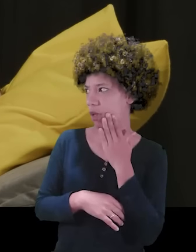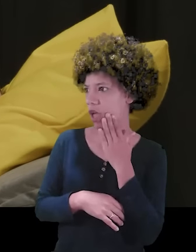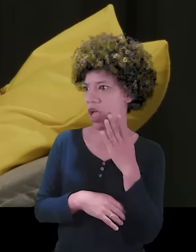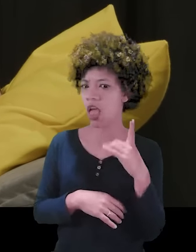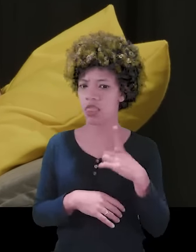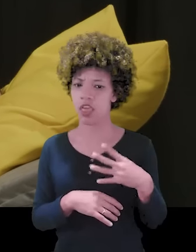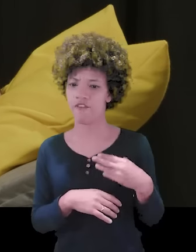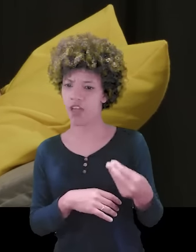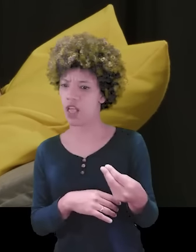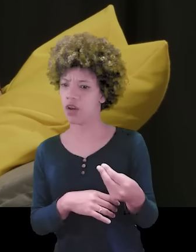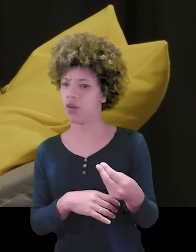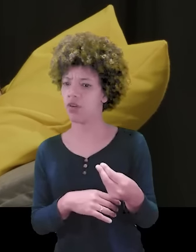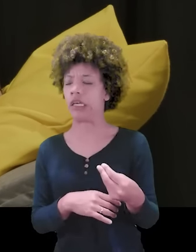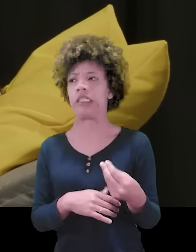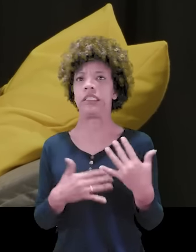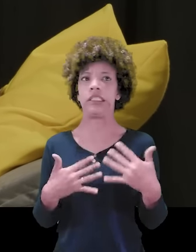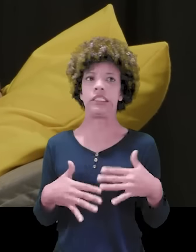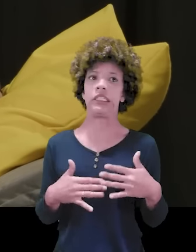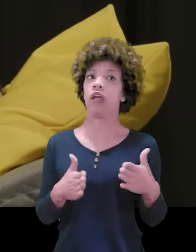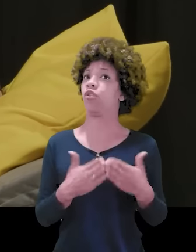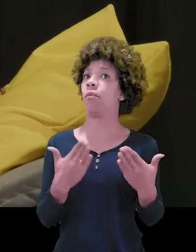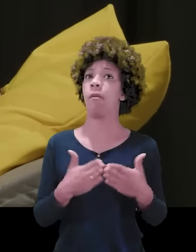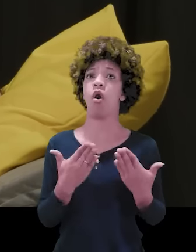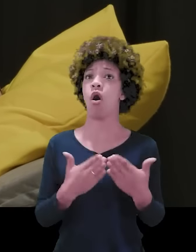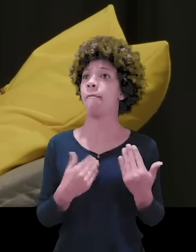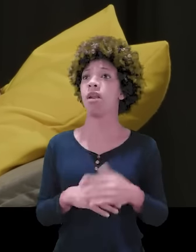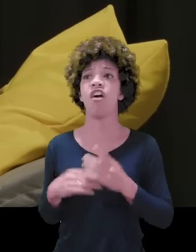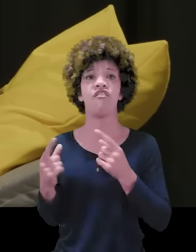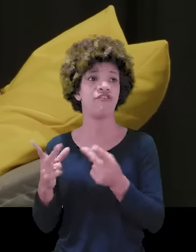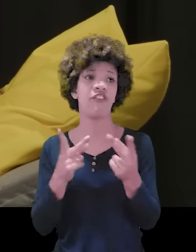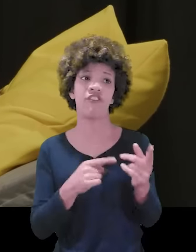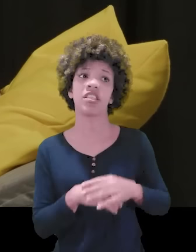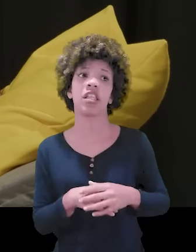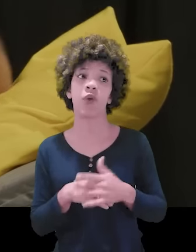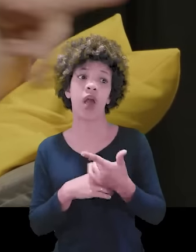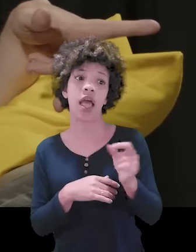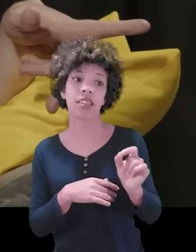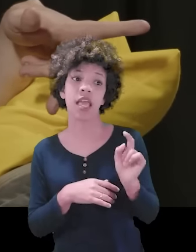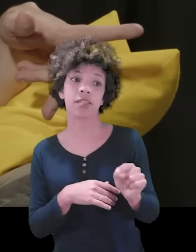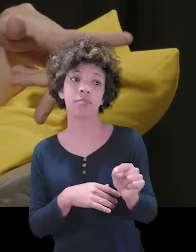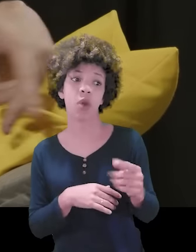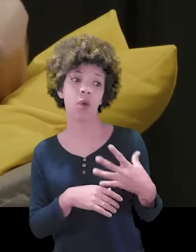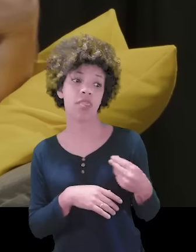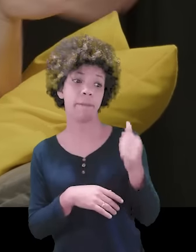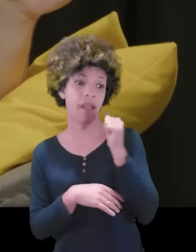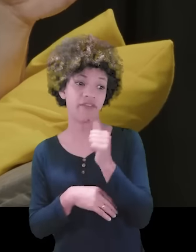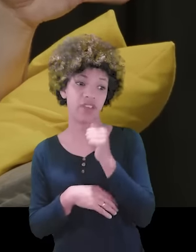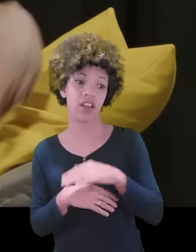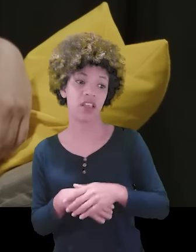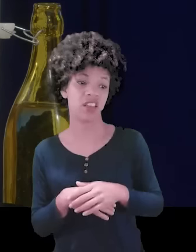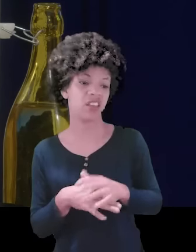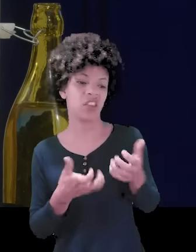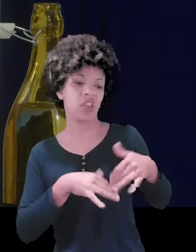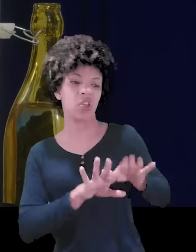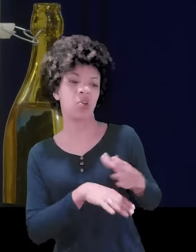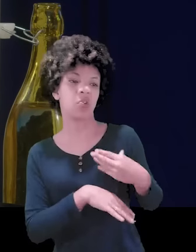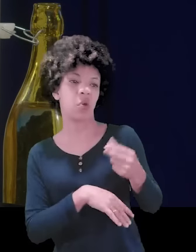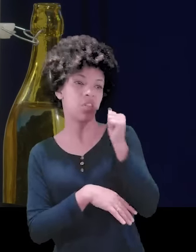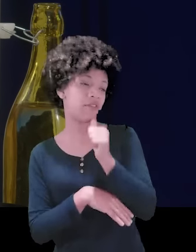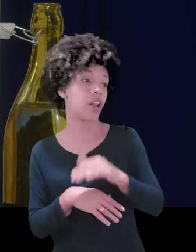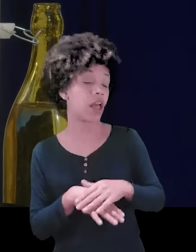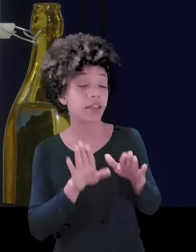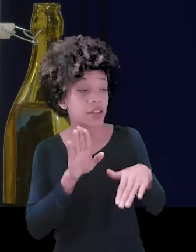muita um filho e vai falar bicho eu tô pobre eu vou vender que o cara ofereceu dez Paula minha filha nem o negócio dessa vez